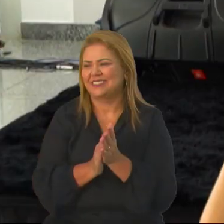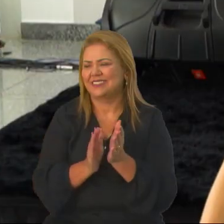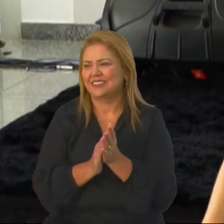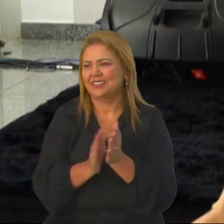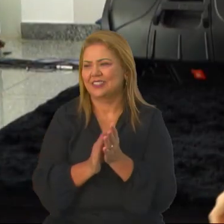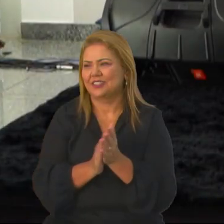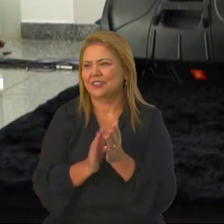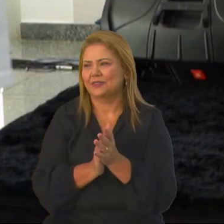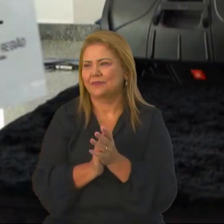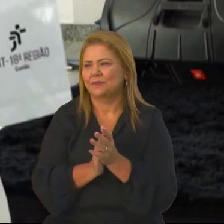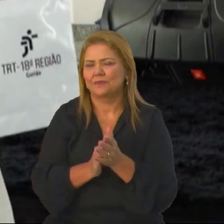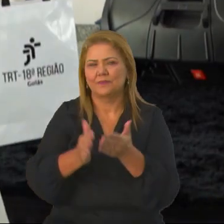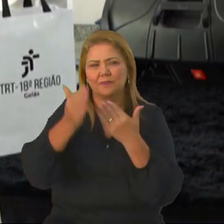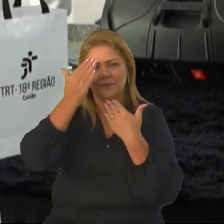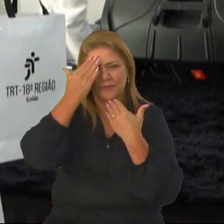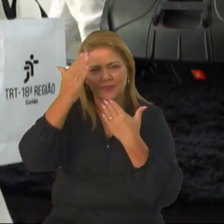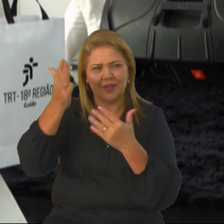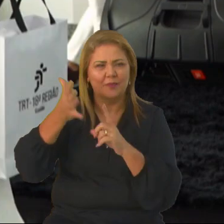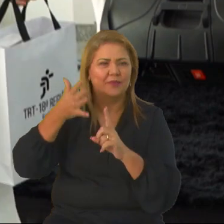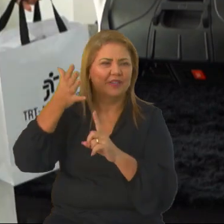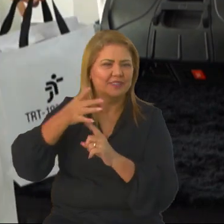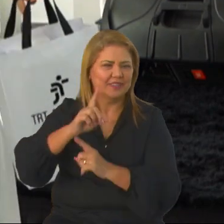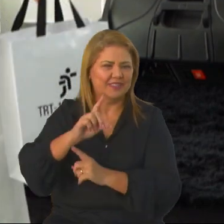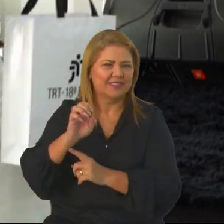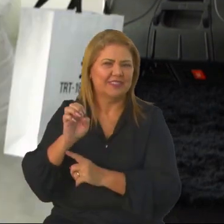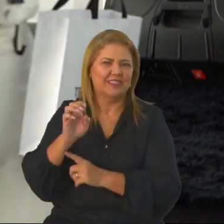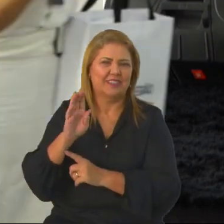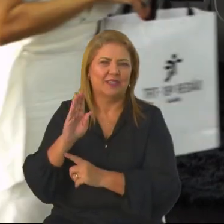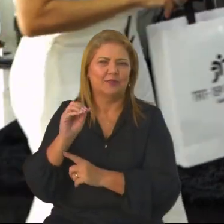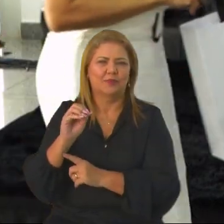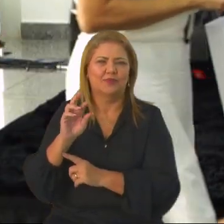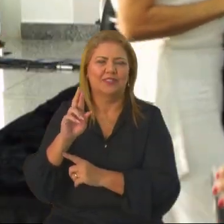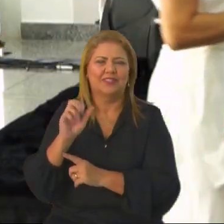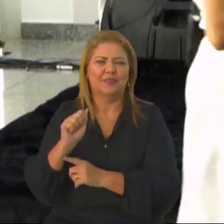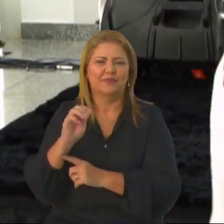Nossos agradecimentos à palestrante Débora Brum.